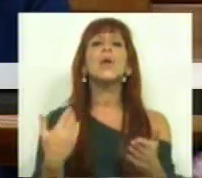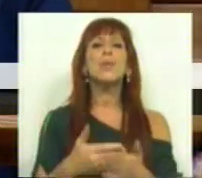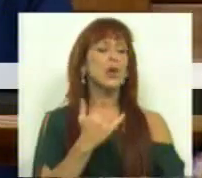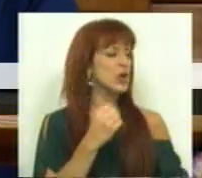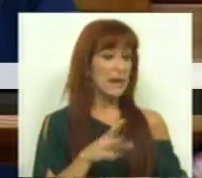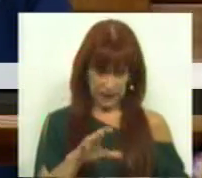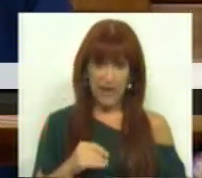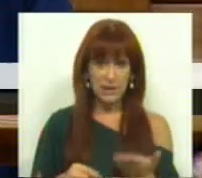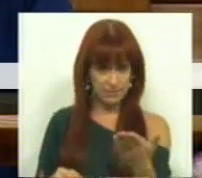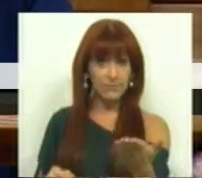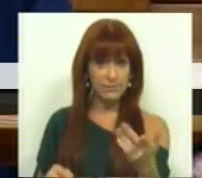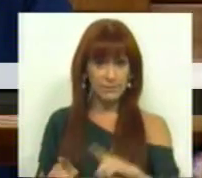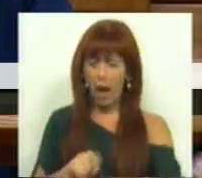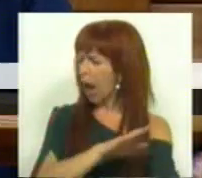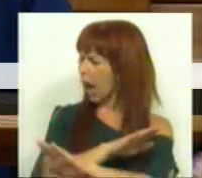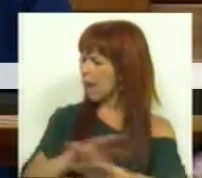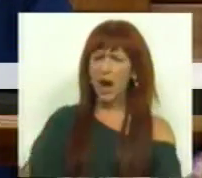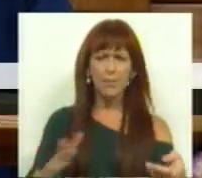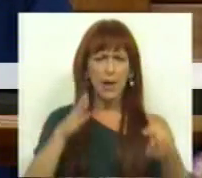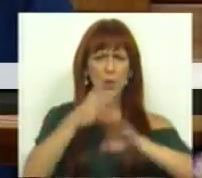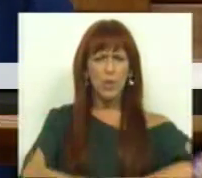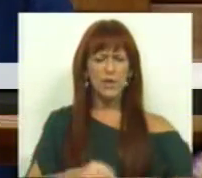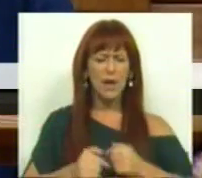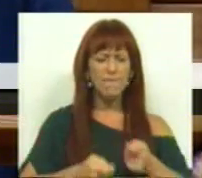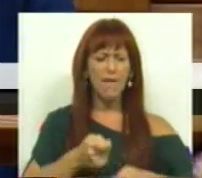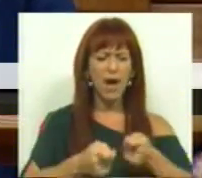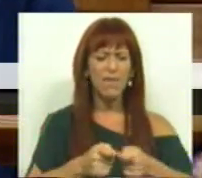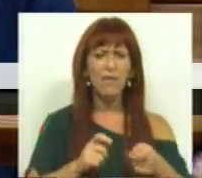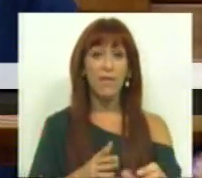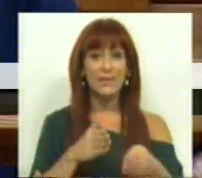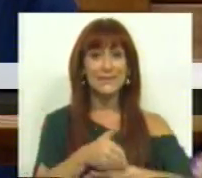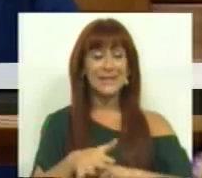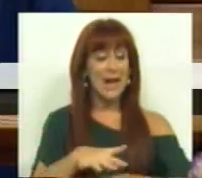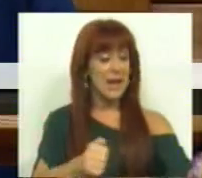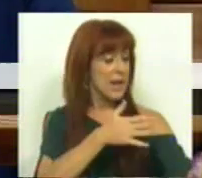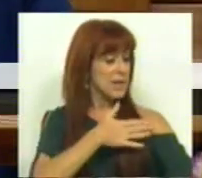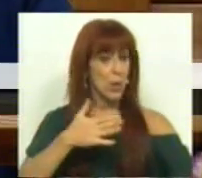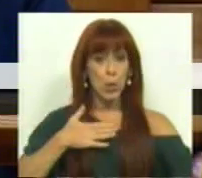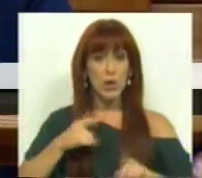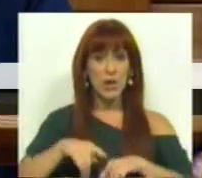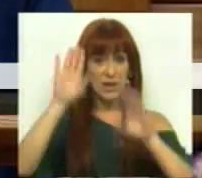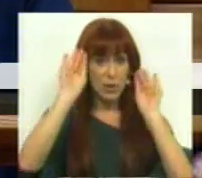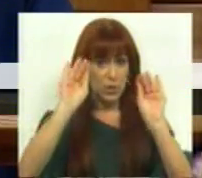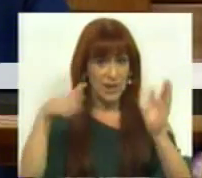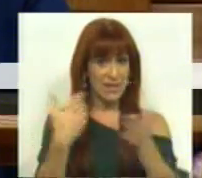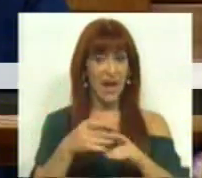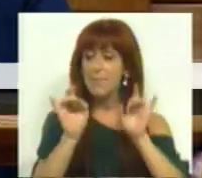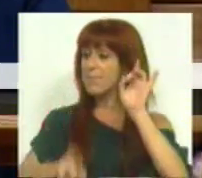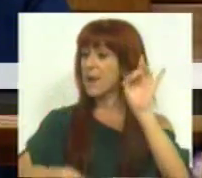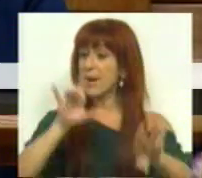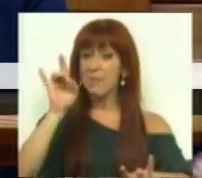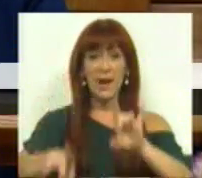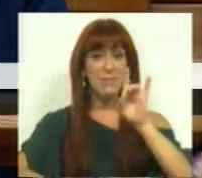em 2010? Acabar com o acesso tendencialmente gratuito na saúde e na educação, tornar o despedimento